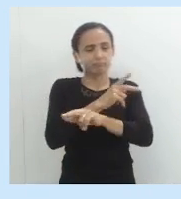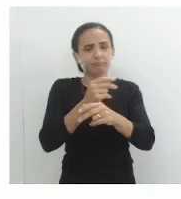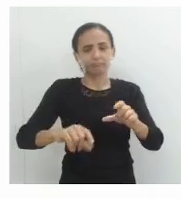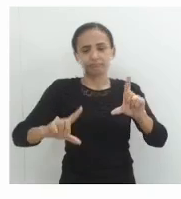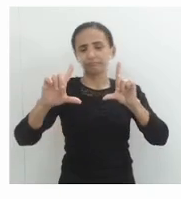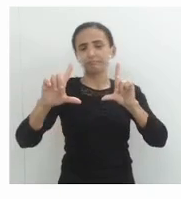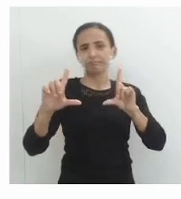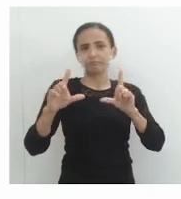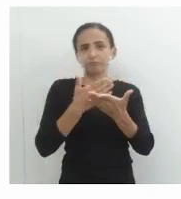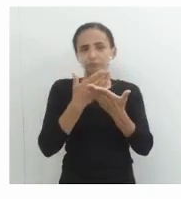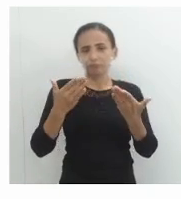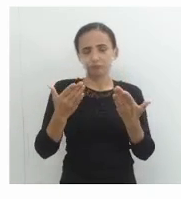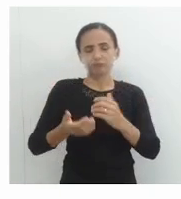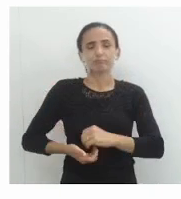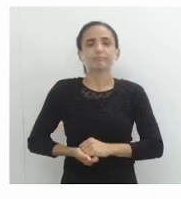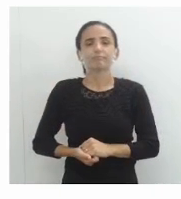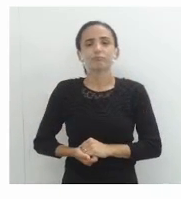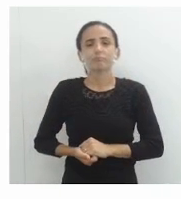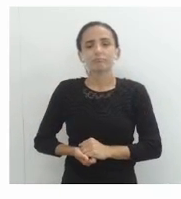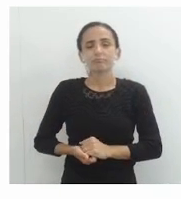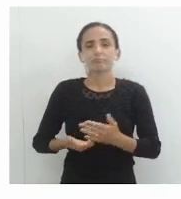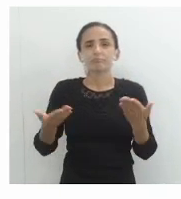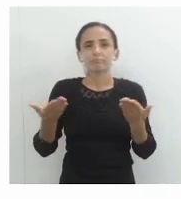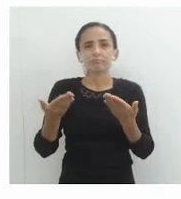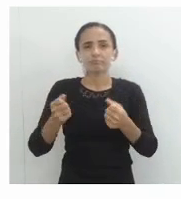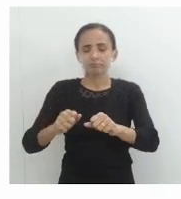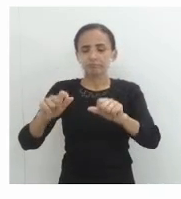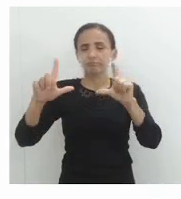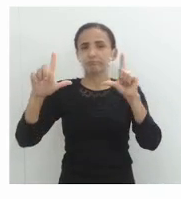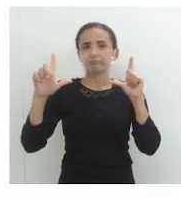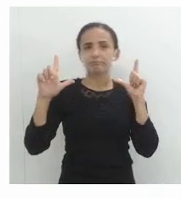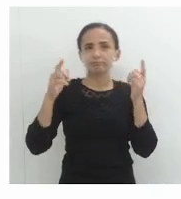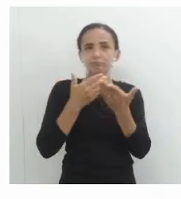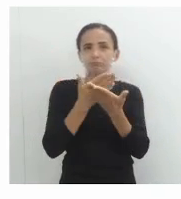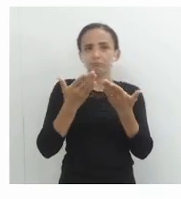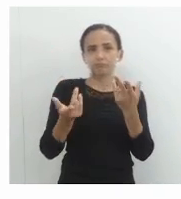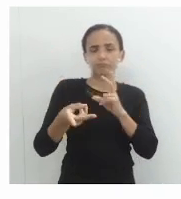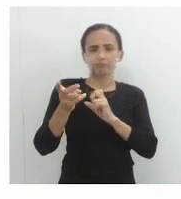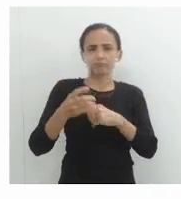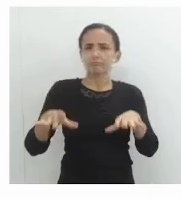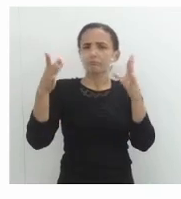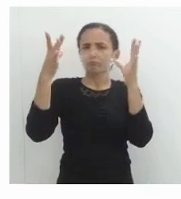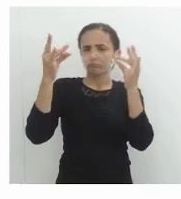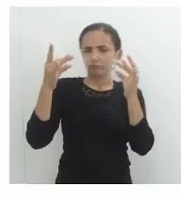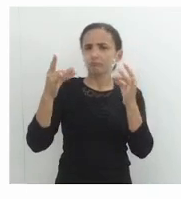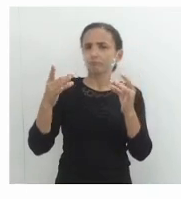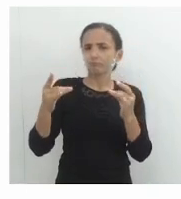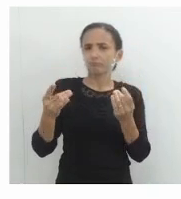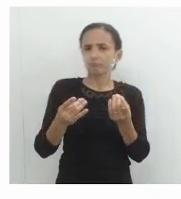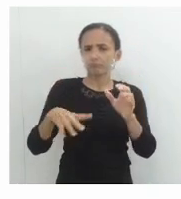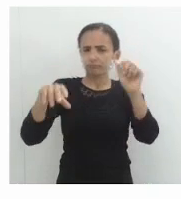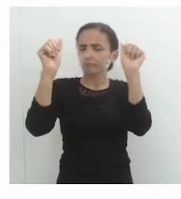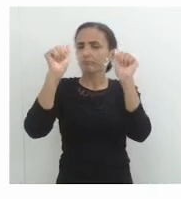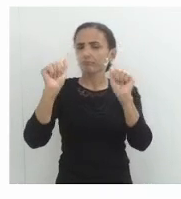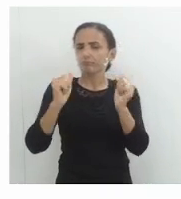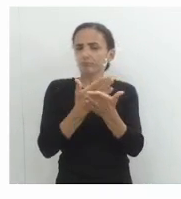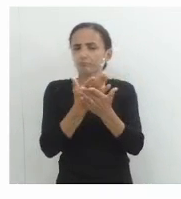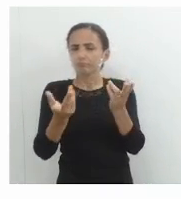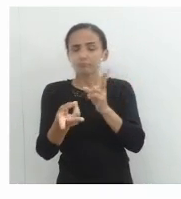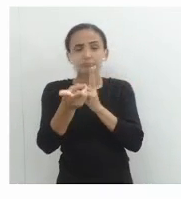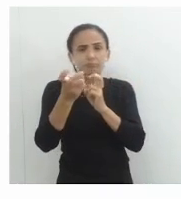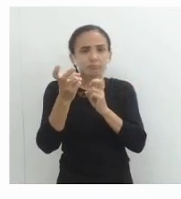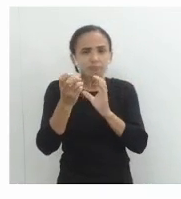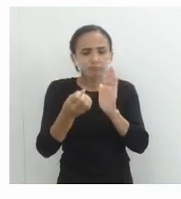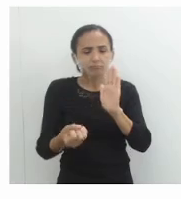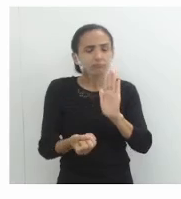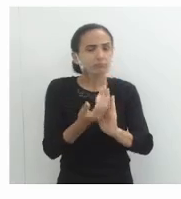disso. Agora, um pouquinho da arte tridimensional. A arte tridimensional é definida pela criação